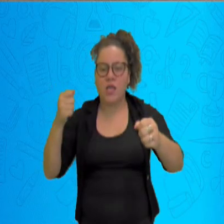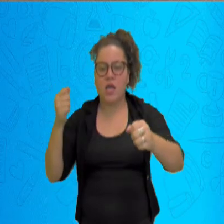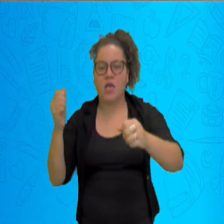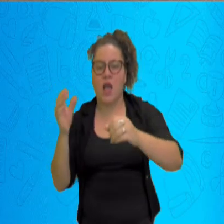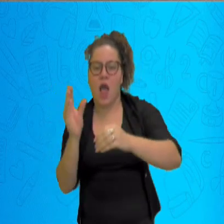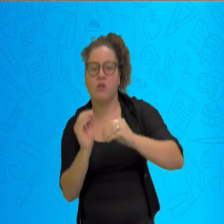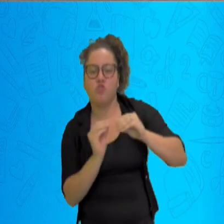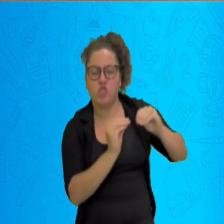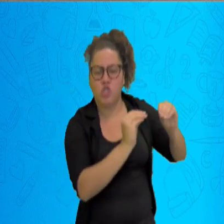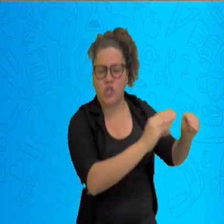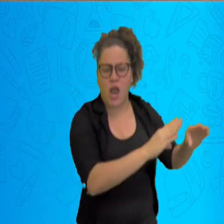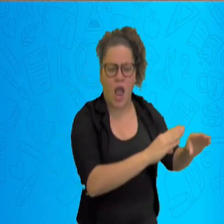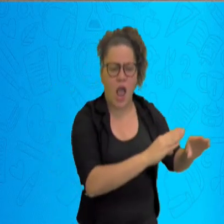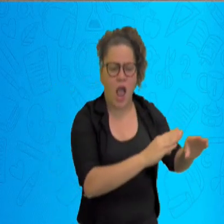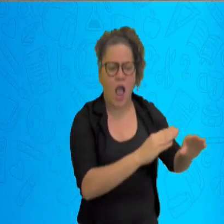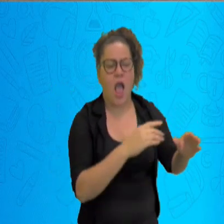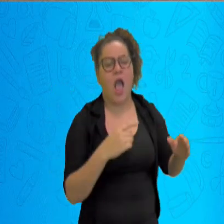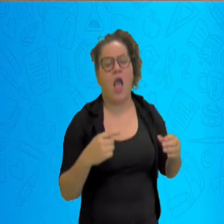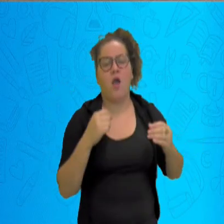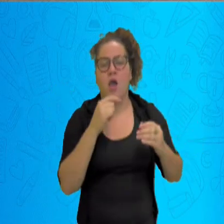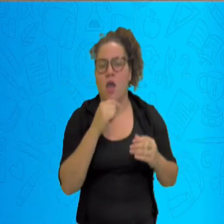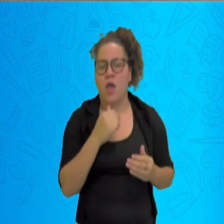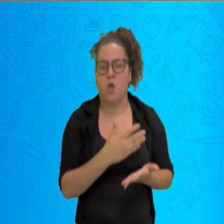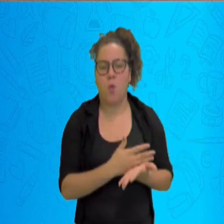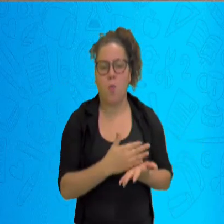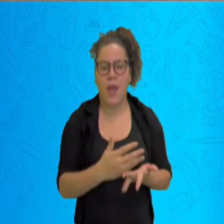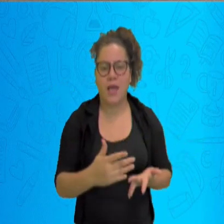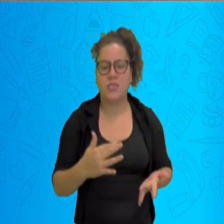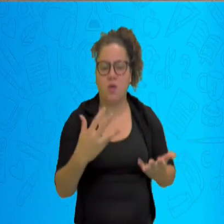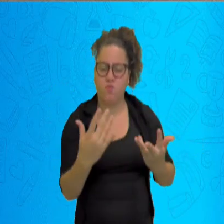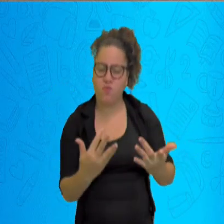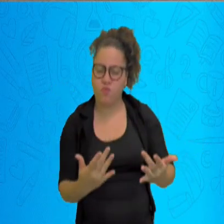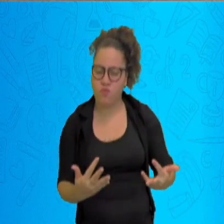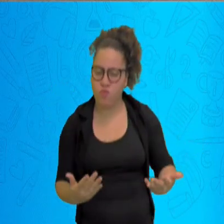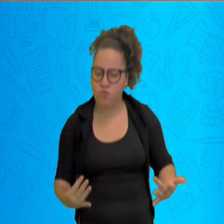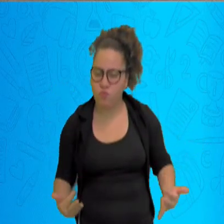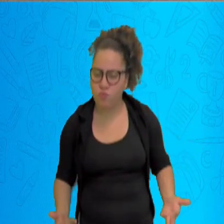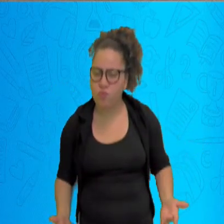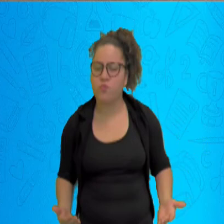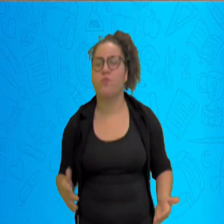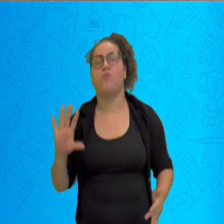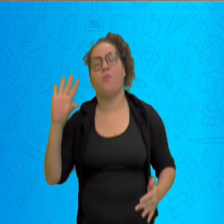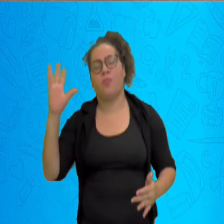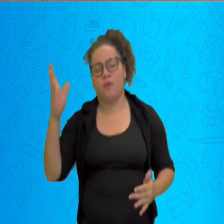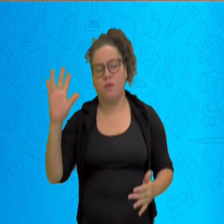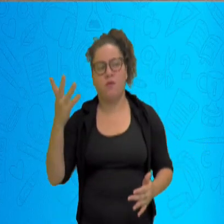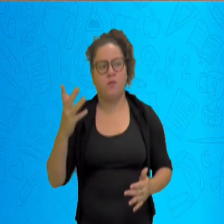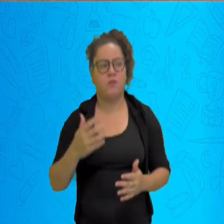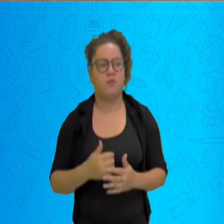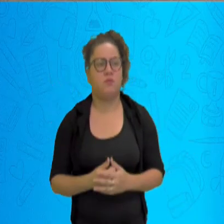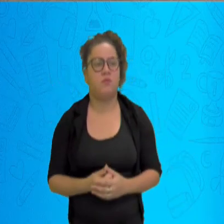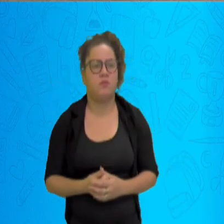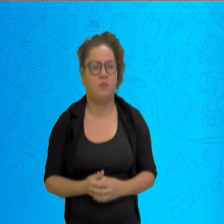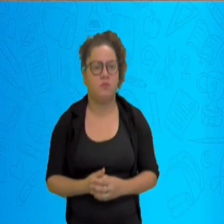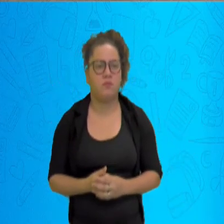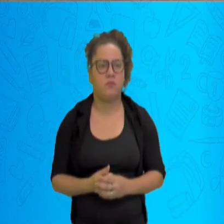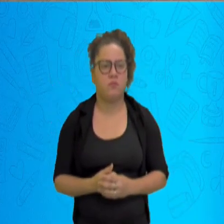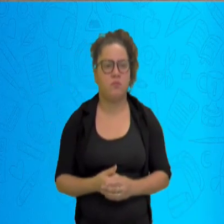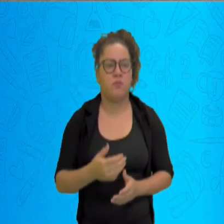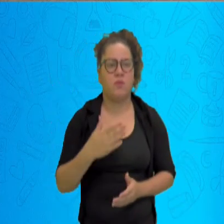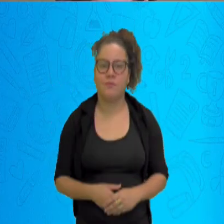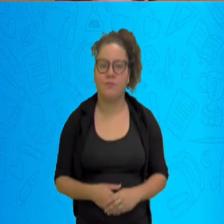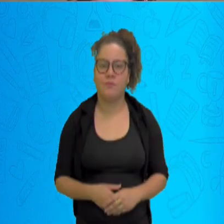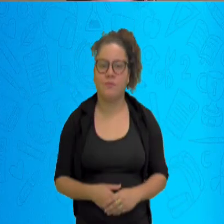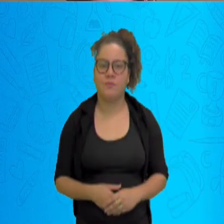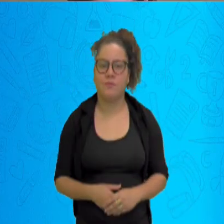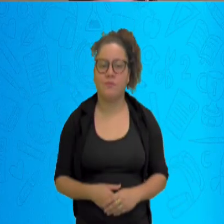transformar no estado líquido da água novamente. E foi o que aconteceu com a minha pedra de